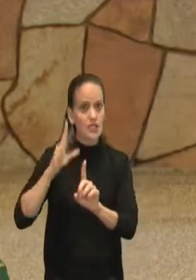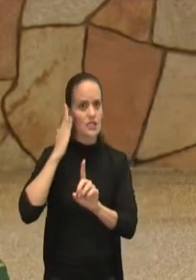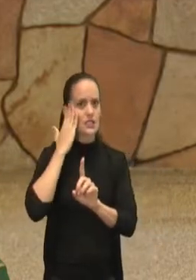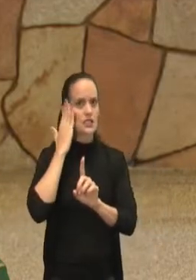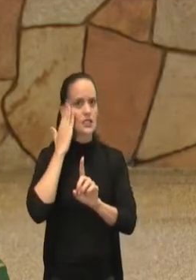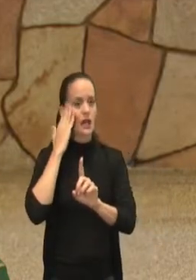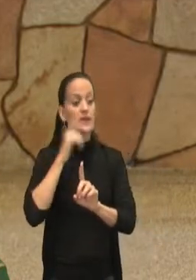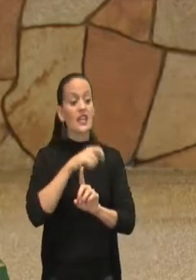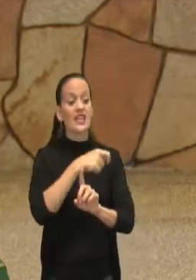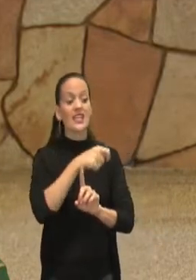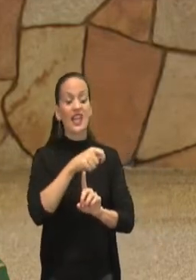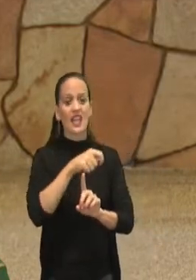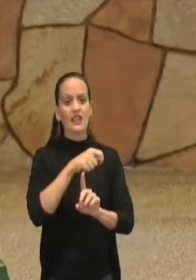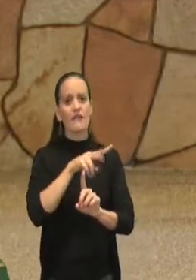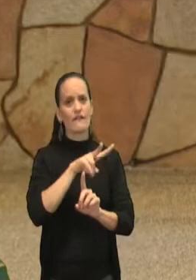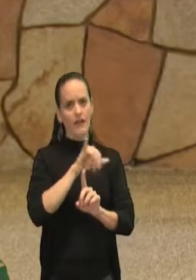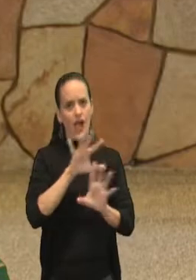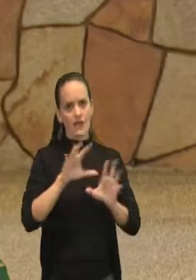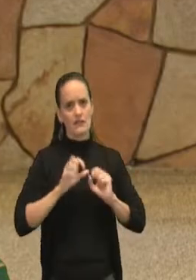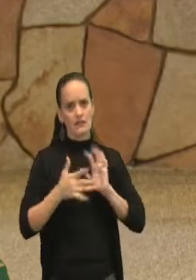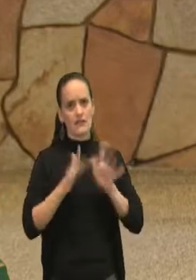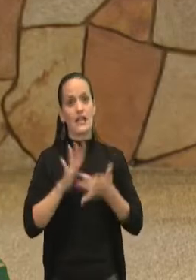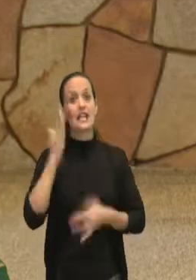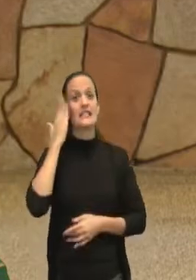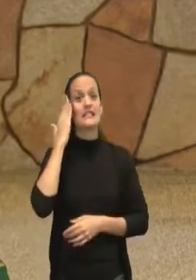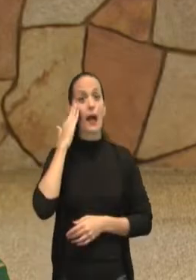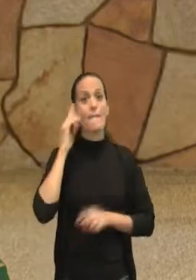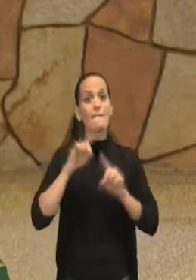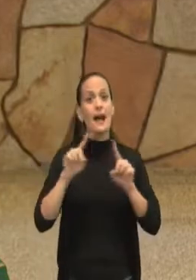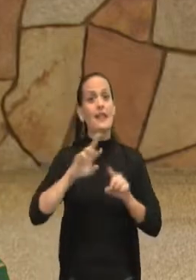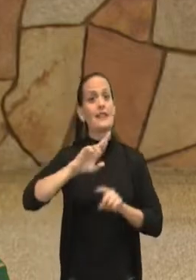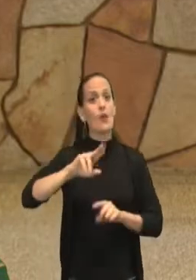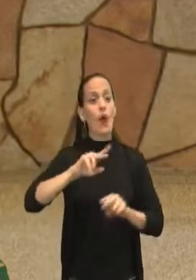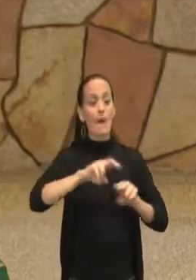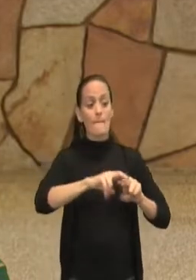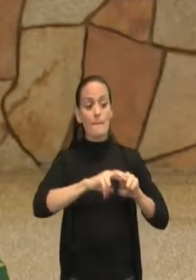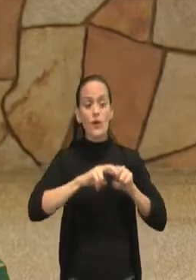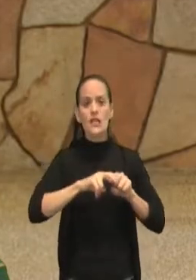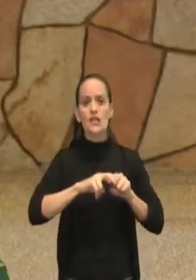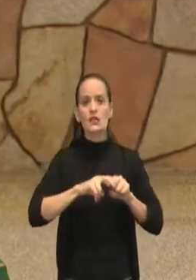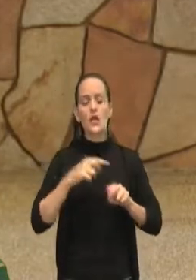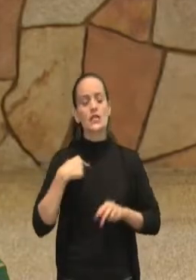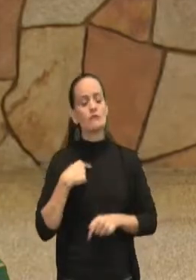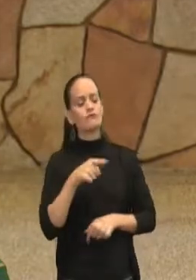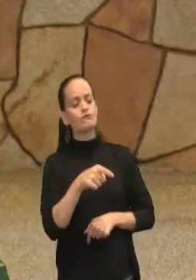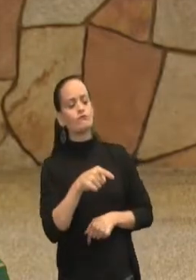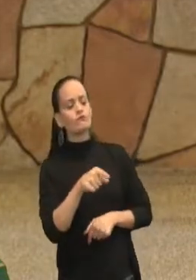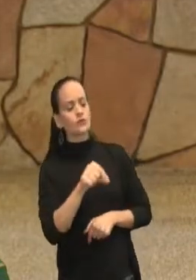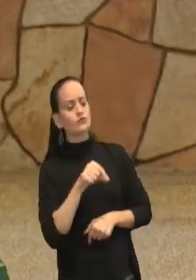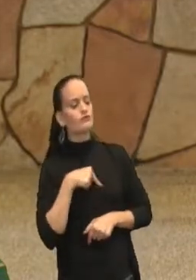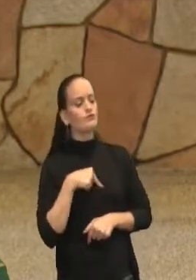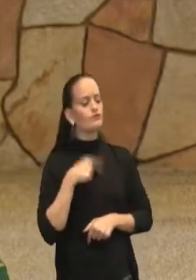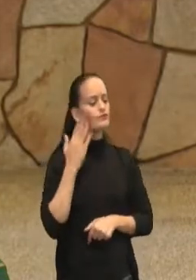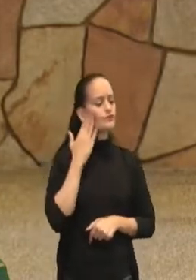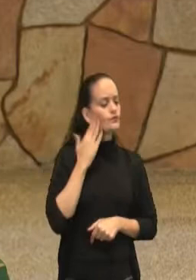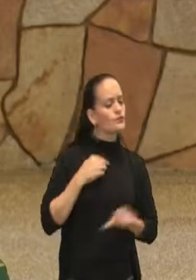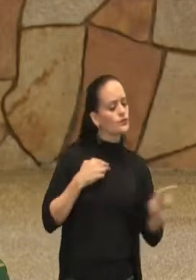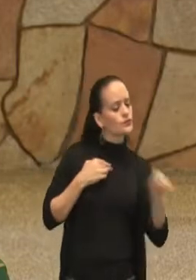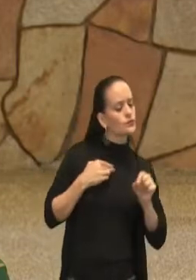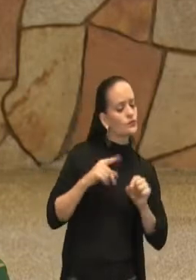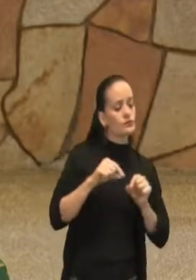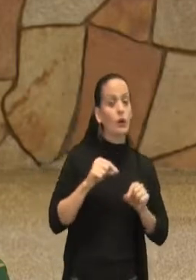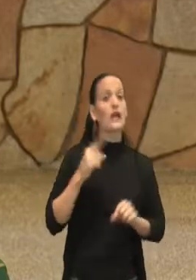previamente qual será a nossa escolha não significa que ele determinou a nossa escolha. Nós temos, então, que